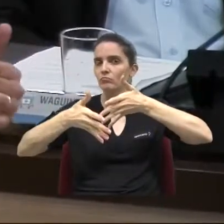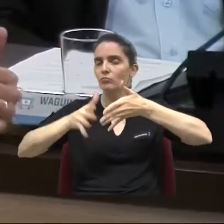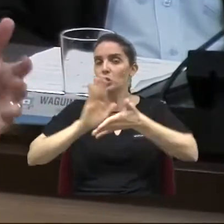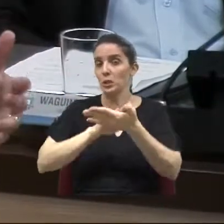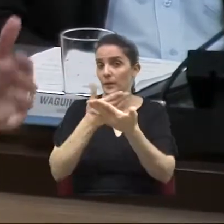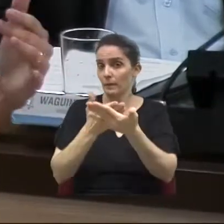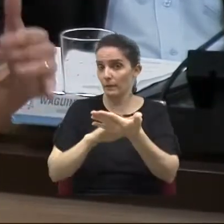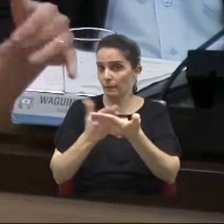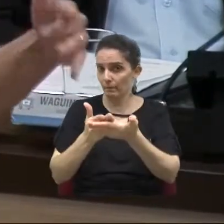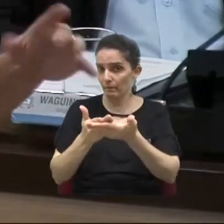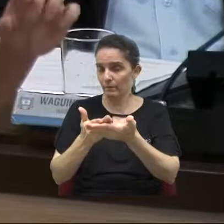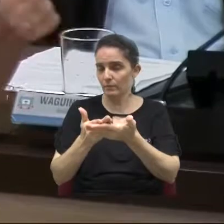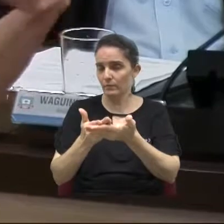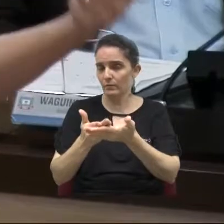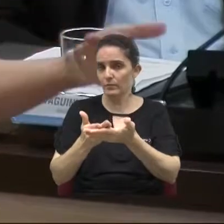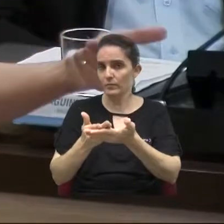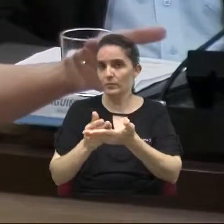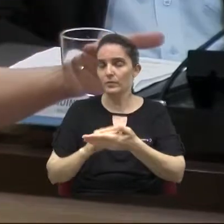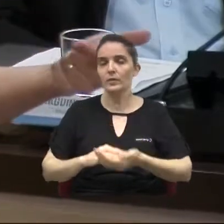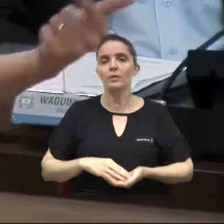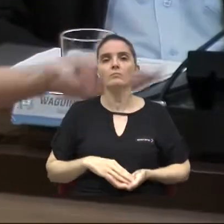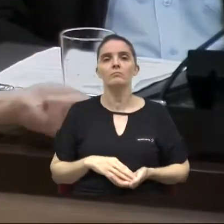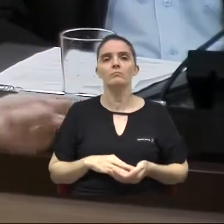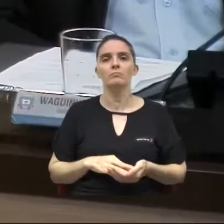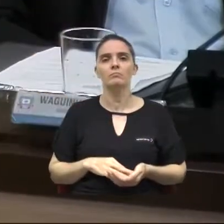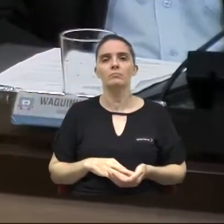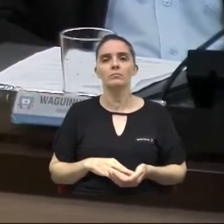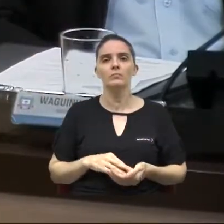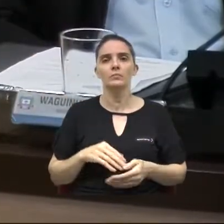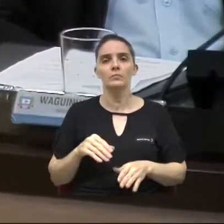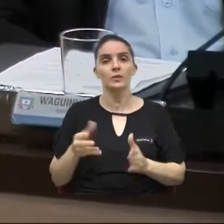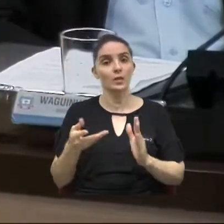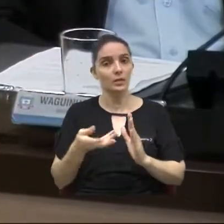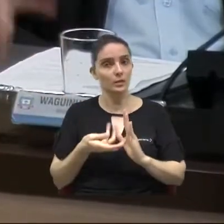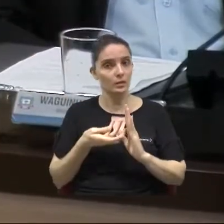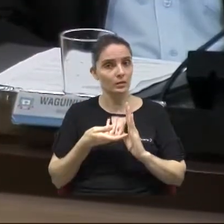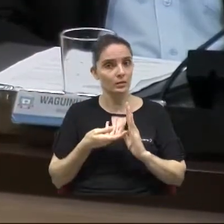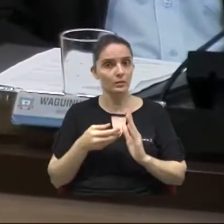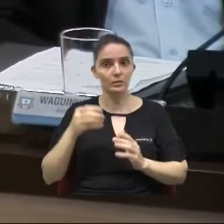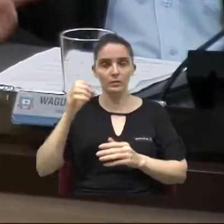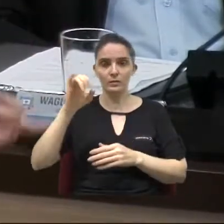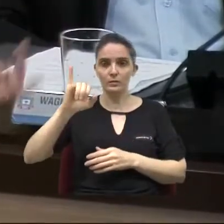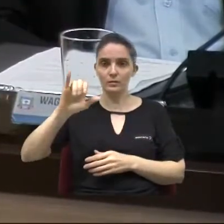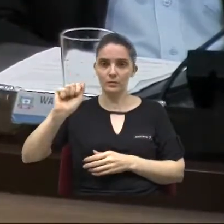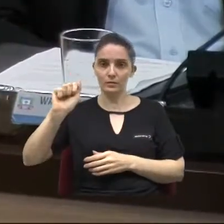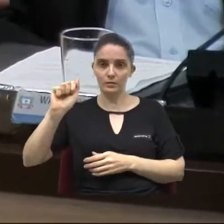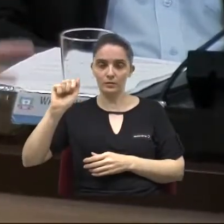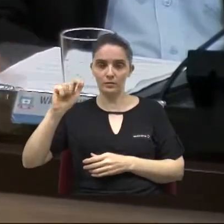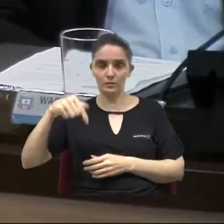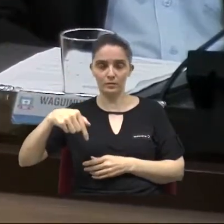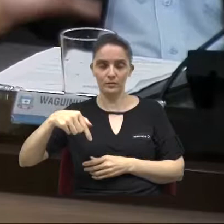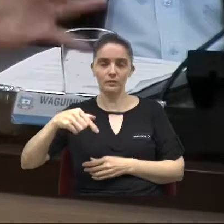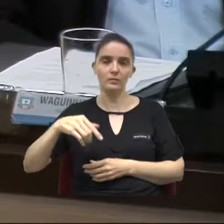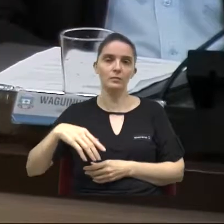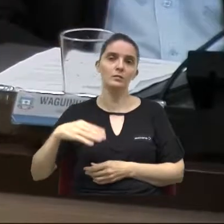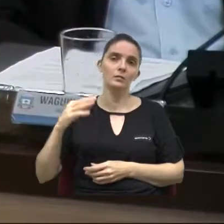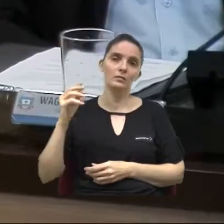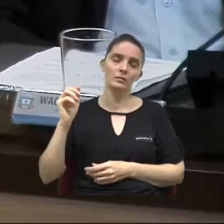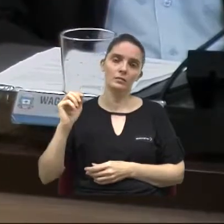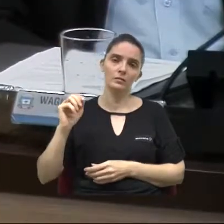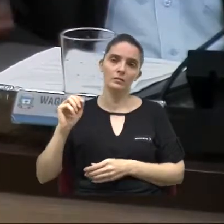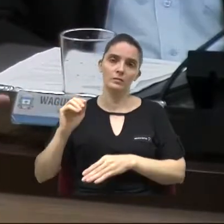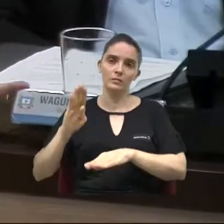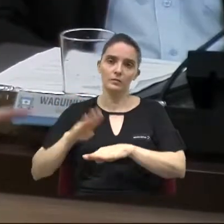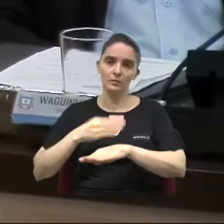só alunos e professores, mas intérpretes que são habilitados, é a IEQ, a Adventista, a Batista, a Filadélfia. As